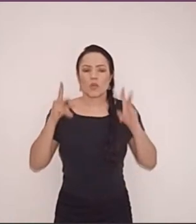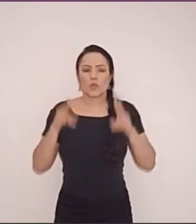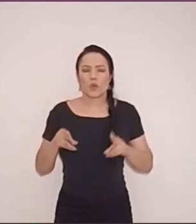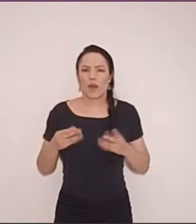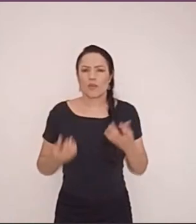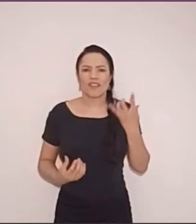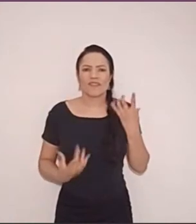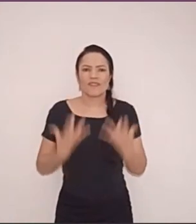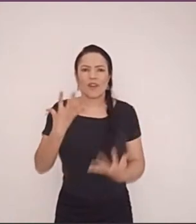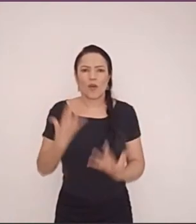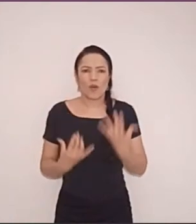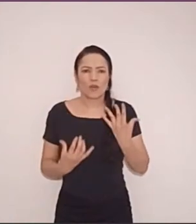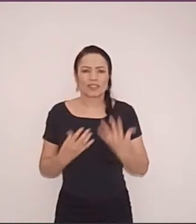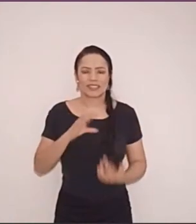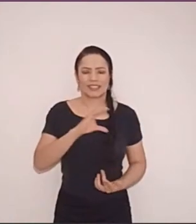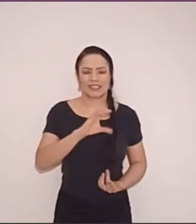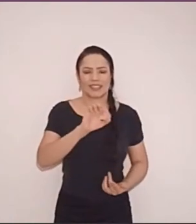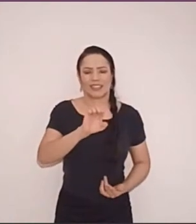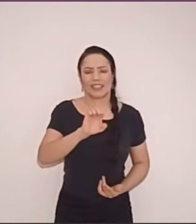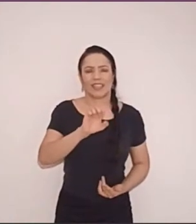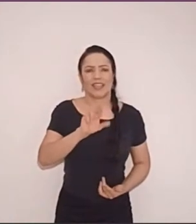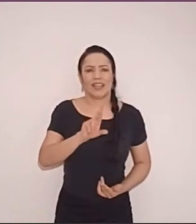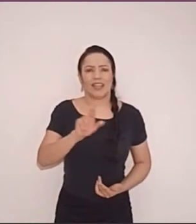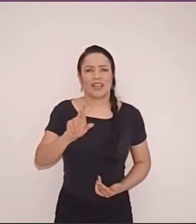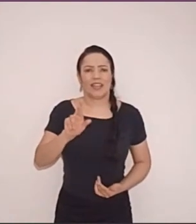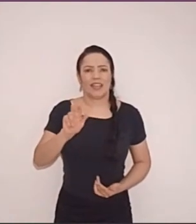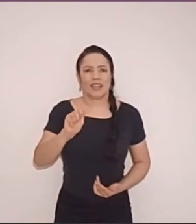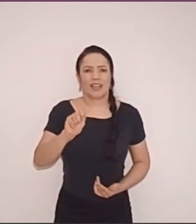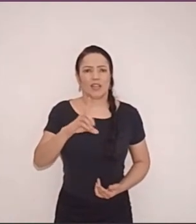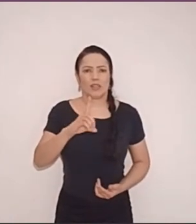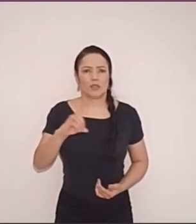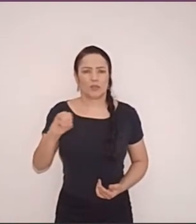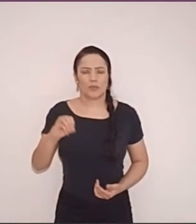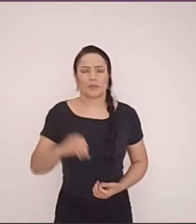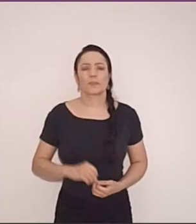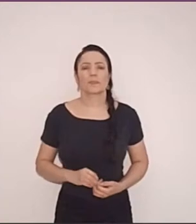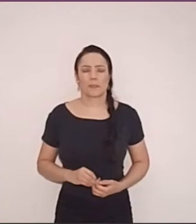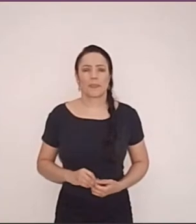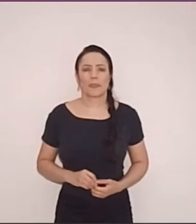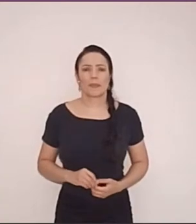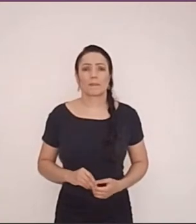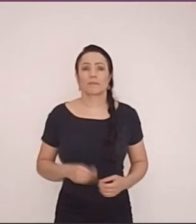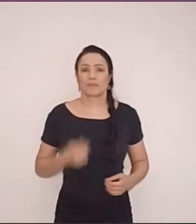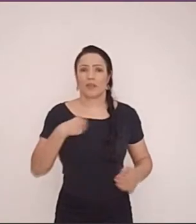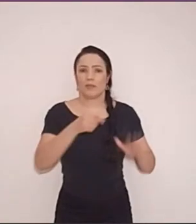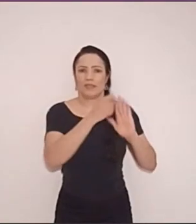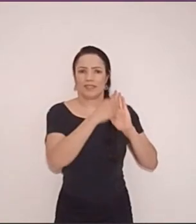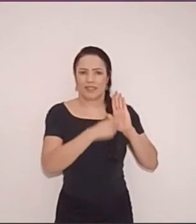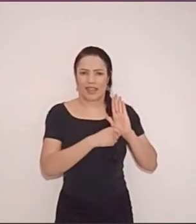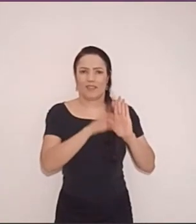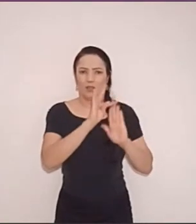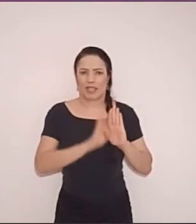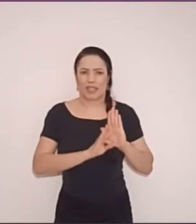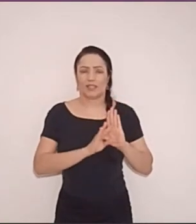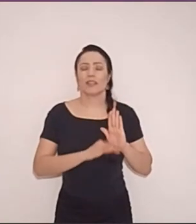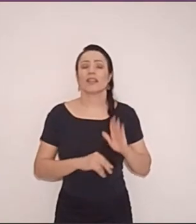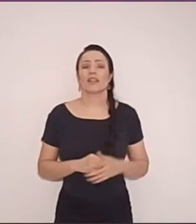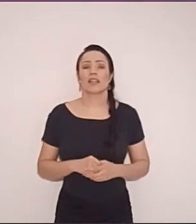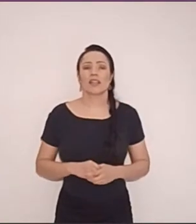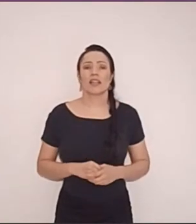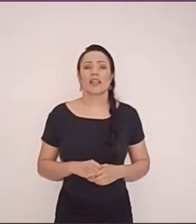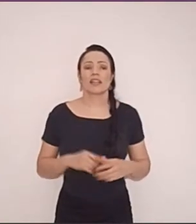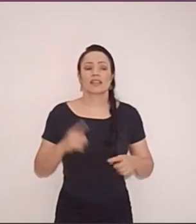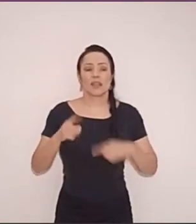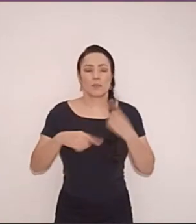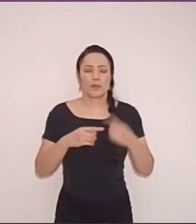cerrado que é isso eu escrevi esse texto que vai para festa tamanduá e depois do fogo do Cerrado nós